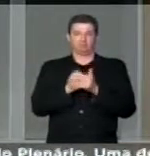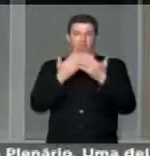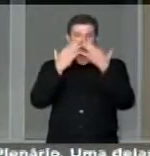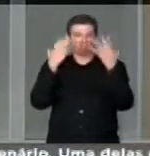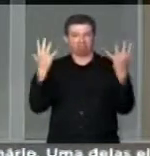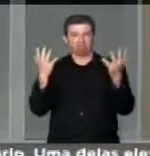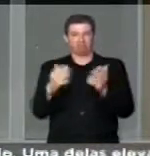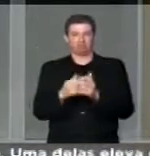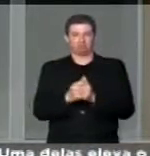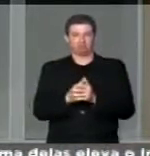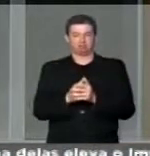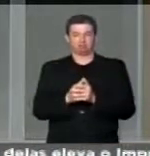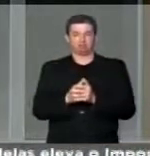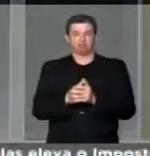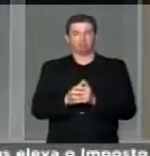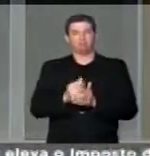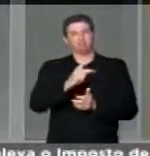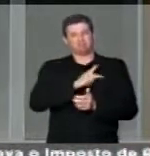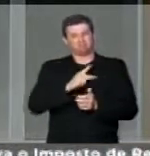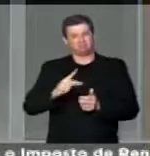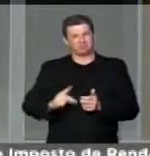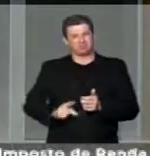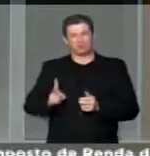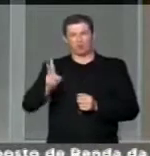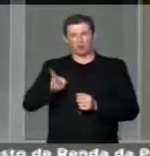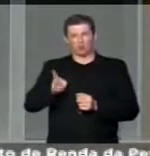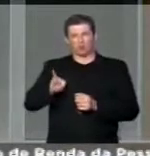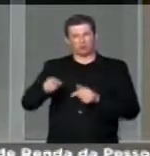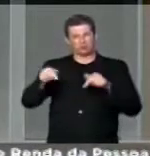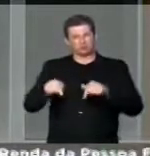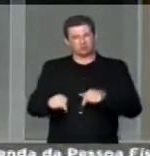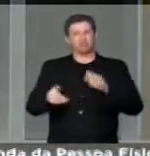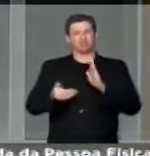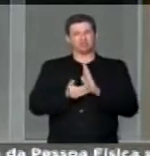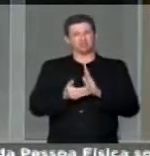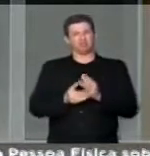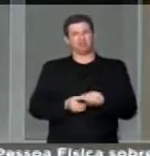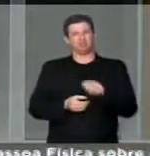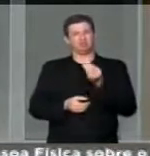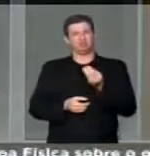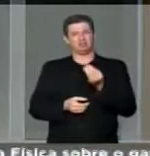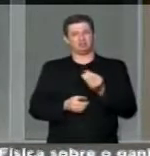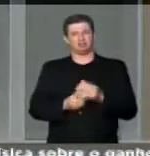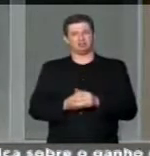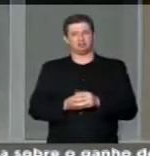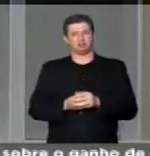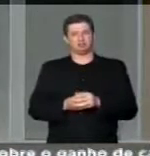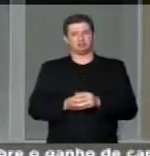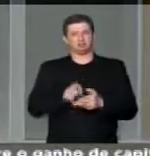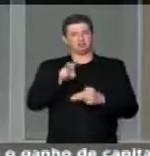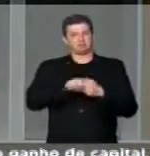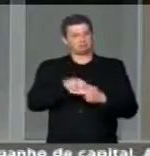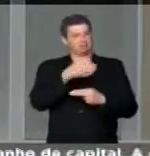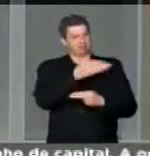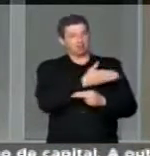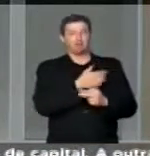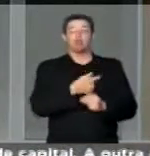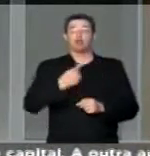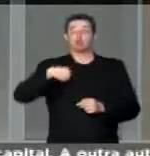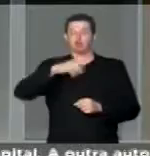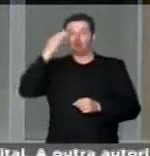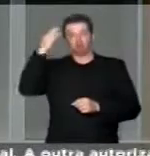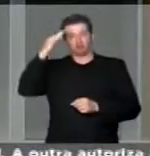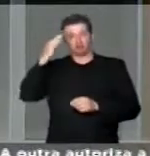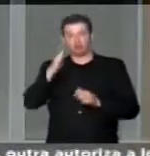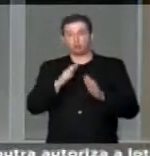descarada. A permanência do presidente Eduardo Cunha nessa cadeira, nós entendemos que